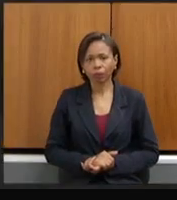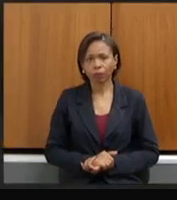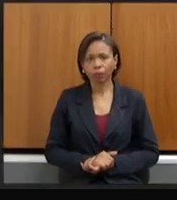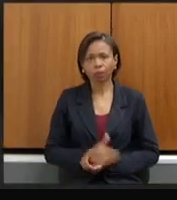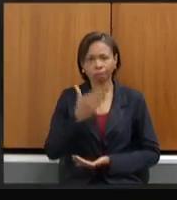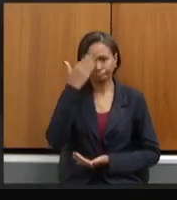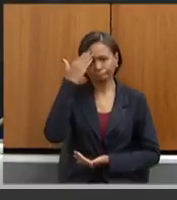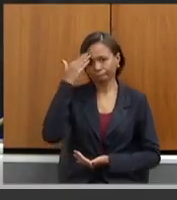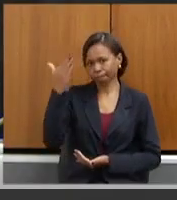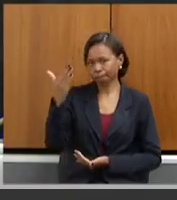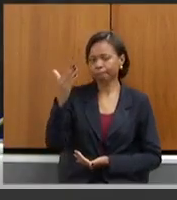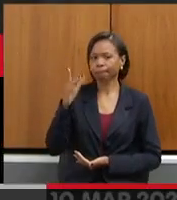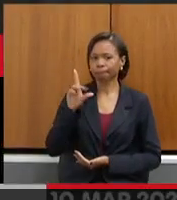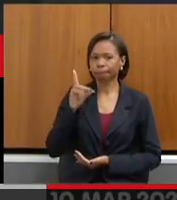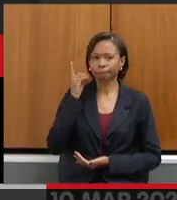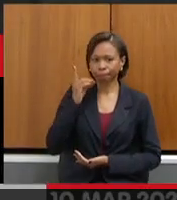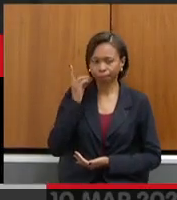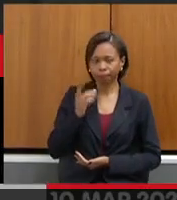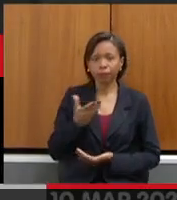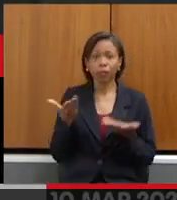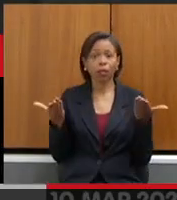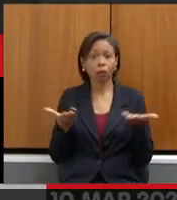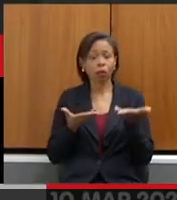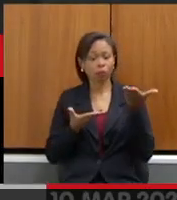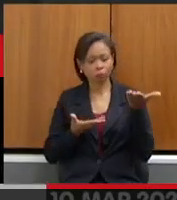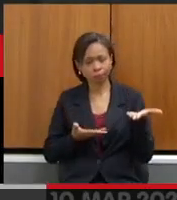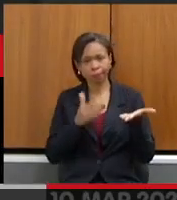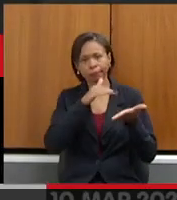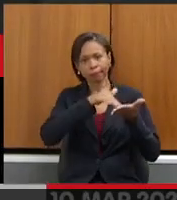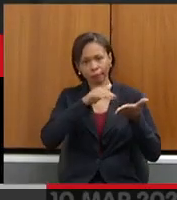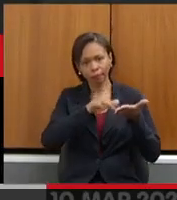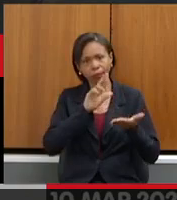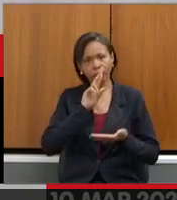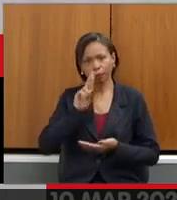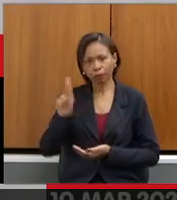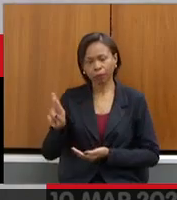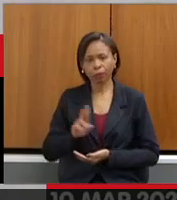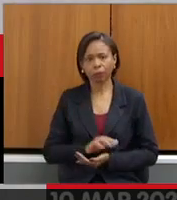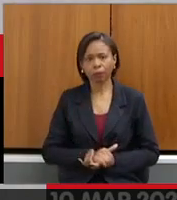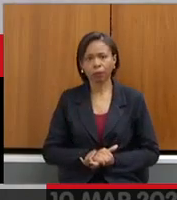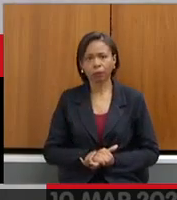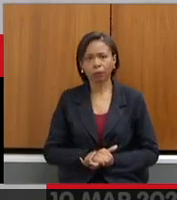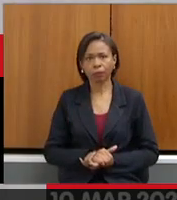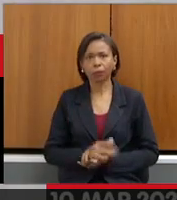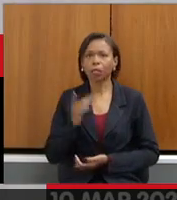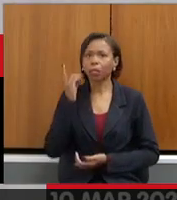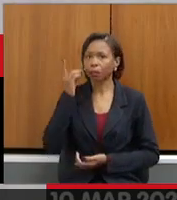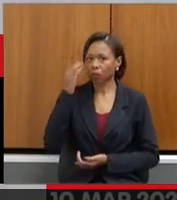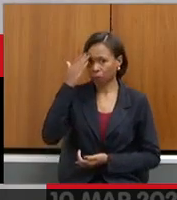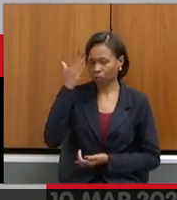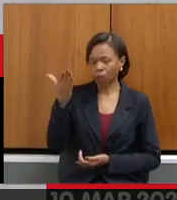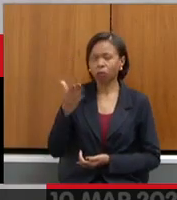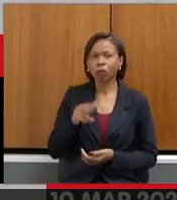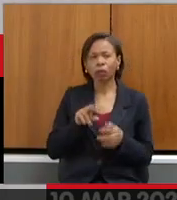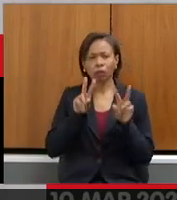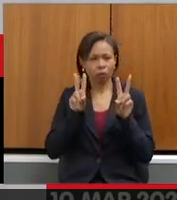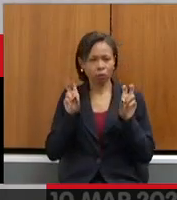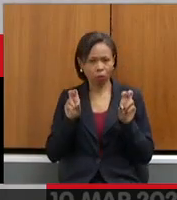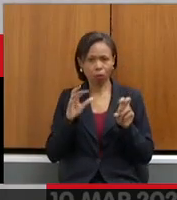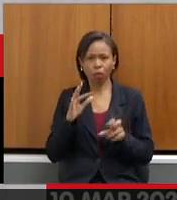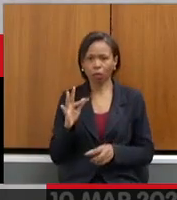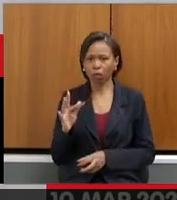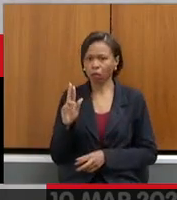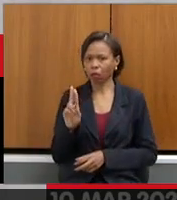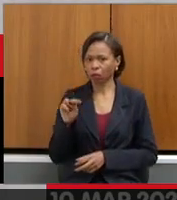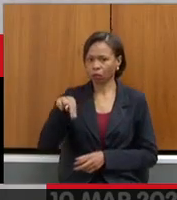e obrigado deputado Cristiano Silveira com a palavra secretário Carlos Eduardo Obrigado Deputado em relação a